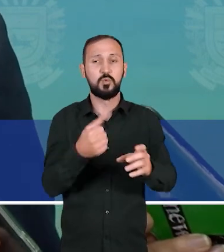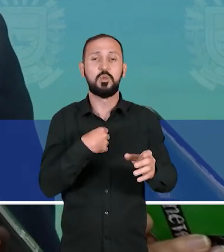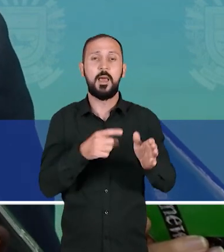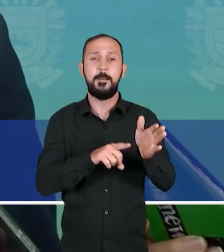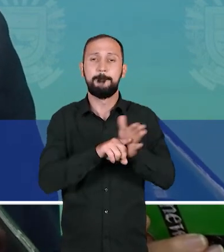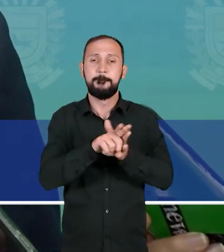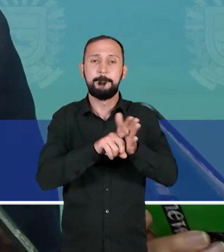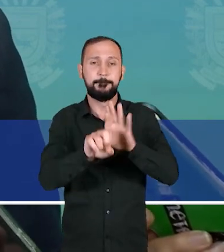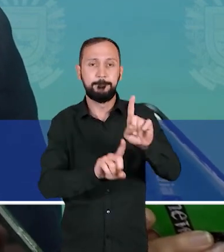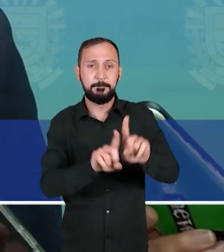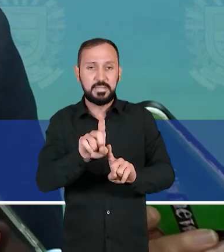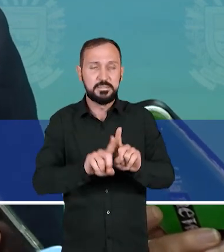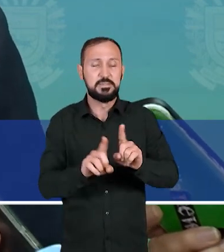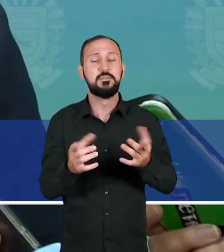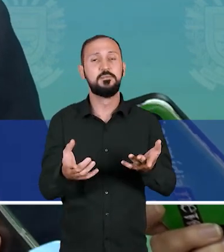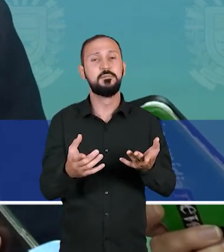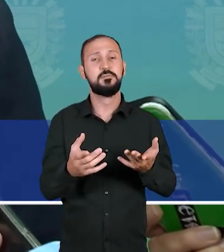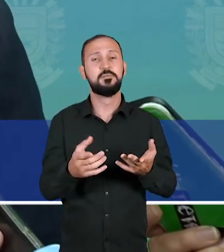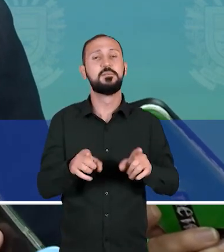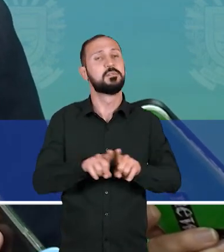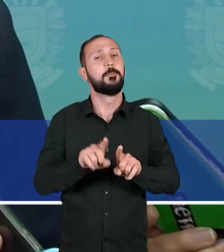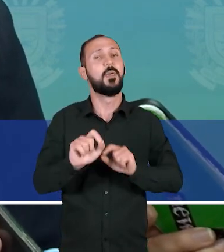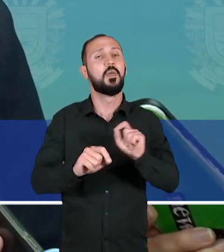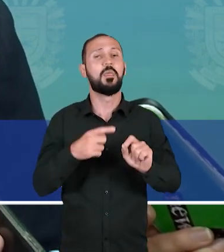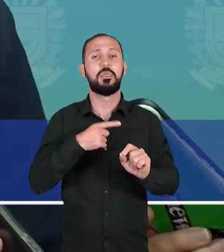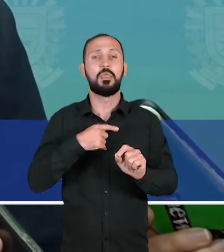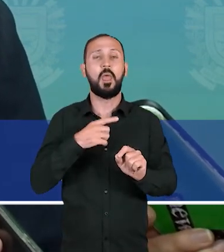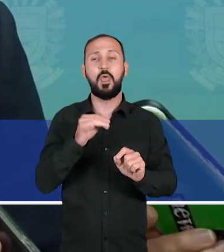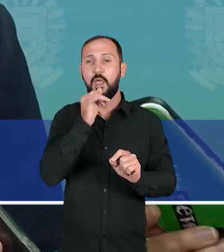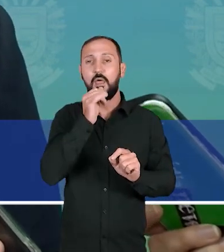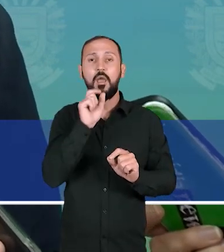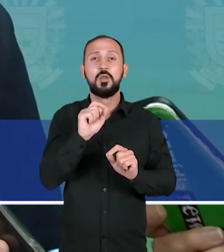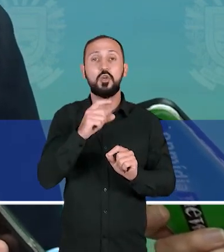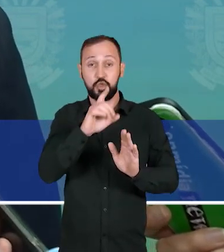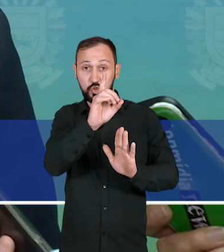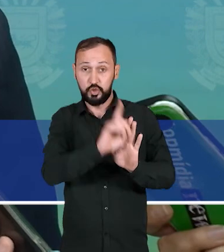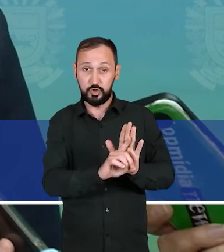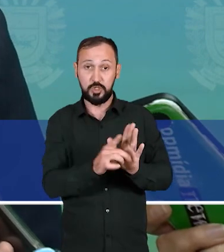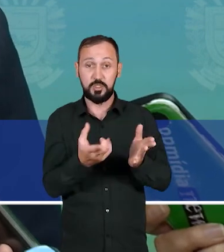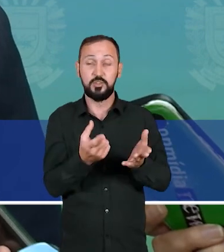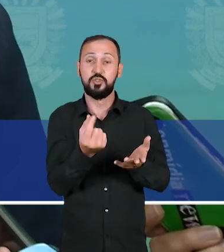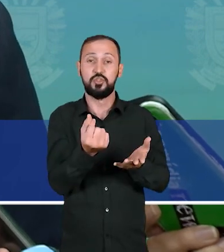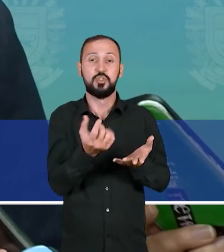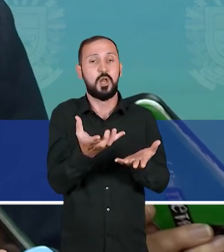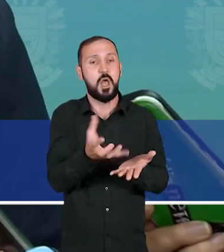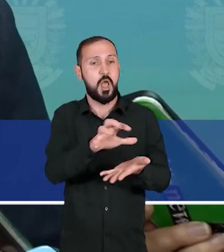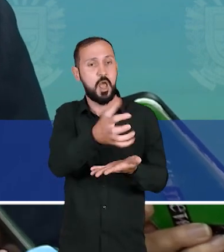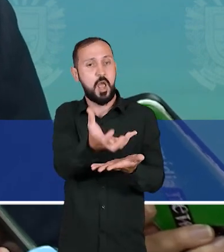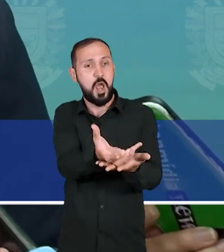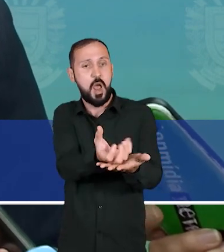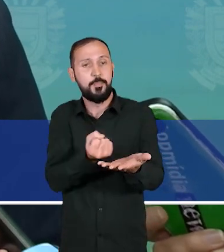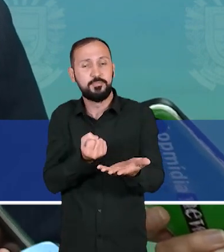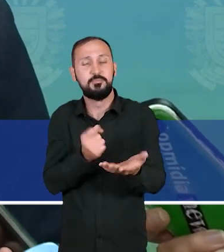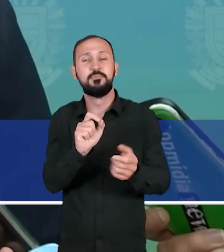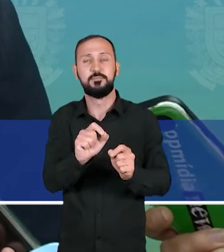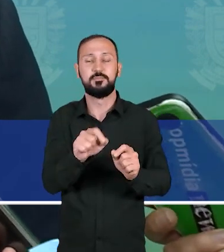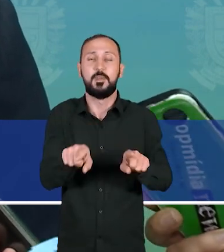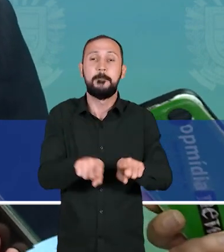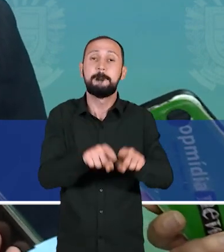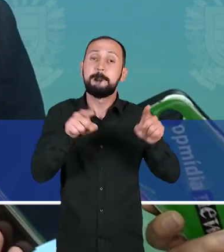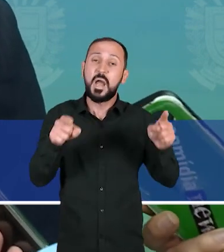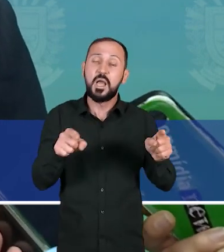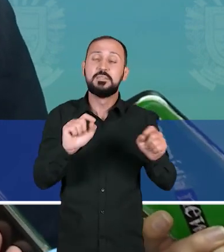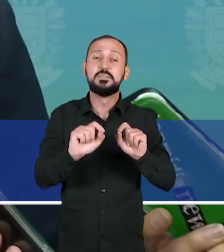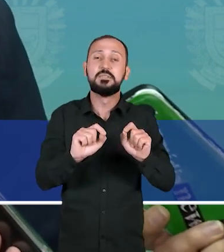censo escolar cadastrados, né? E elas têm o direito de receber esse recurso do